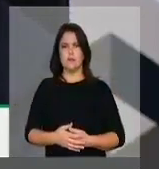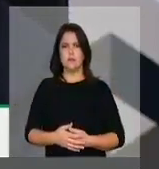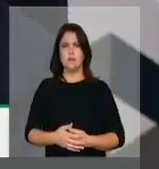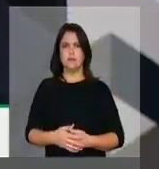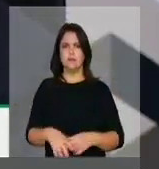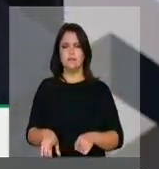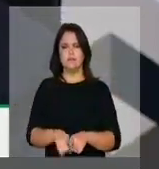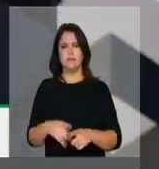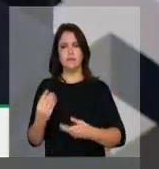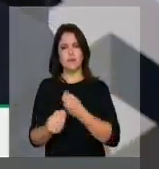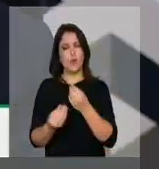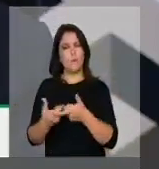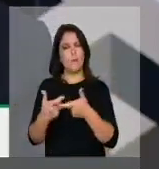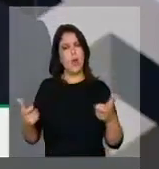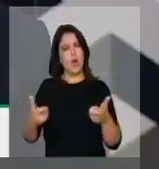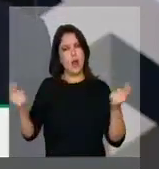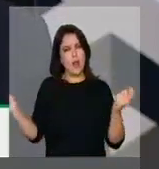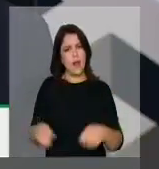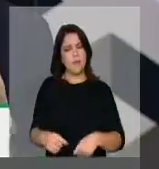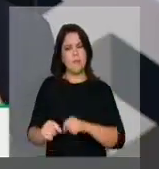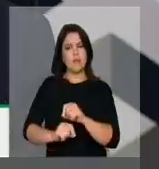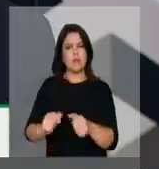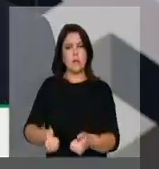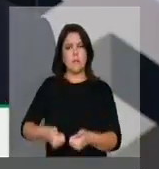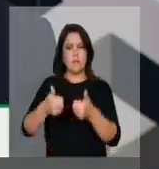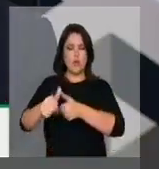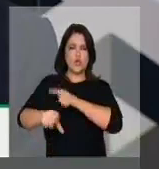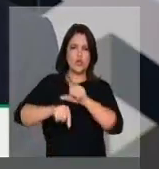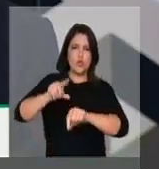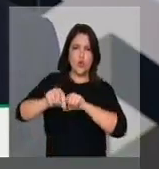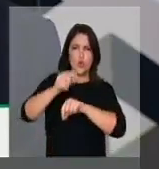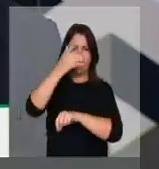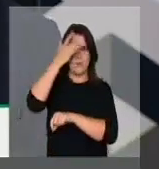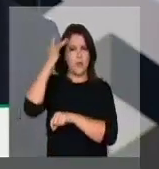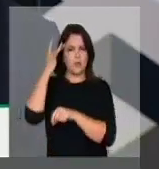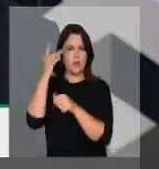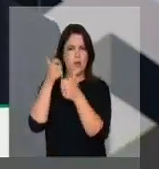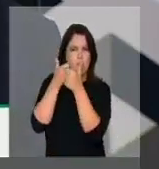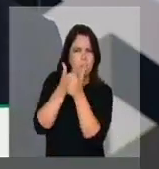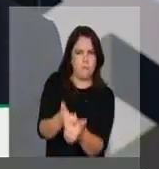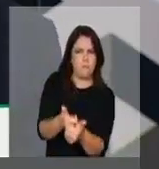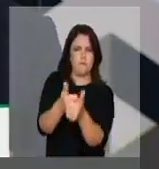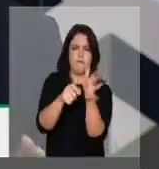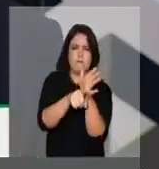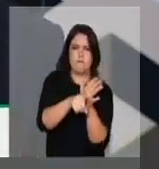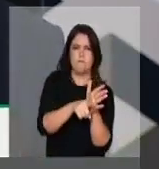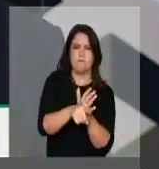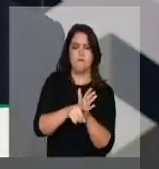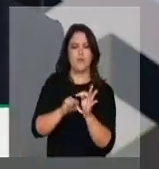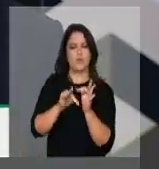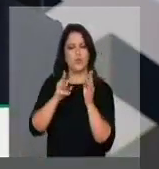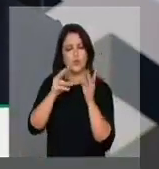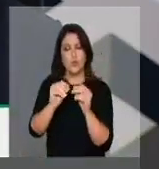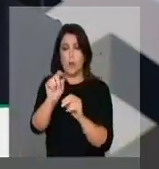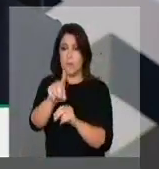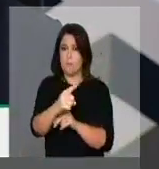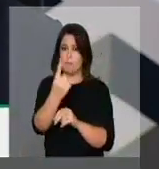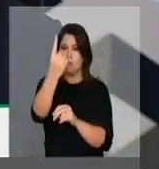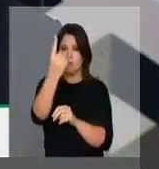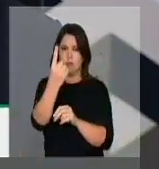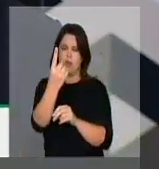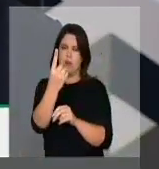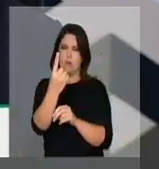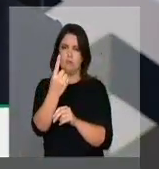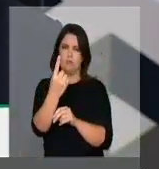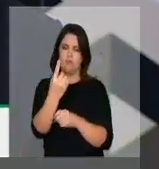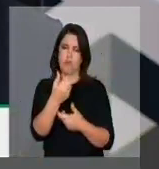eleitos, uma capacidade melhor de escolha dos representantes, acompanhamento, fiscalização. Essa é uma primeira função dos